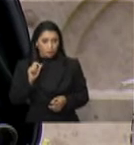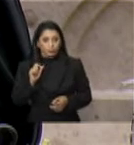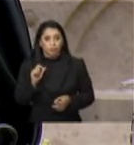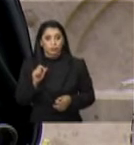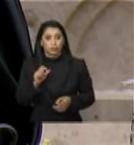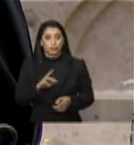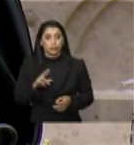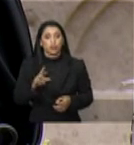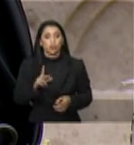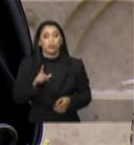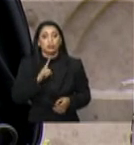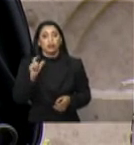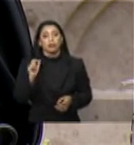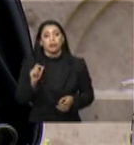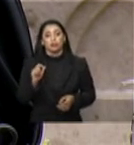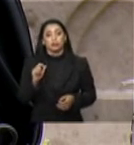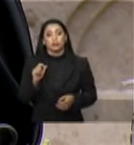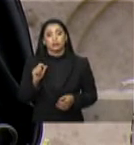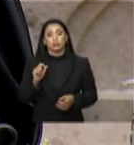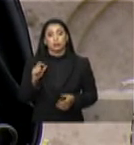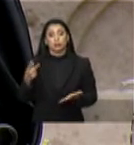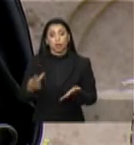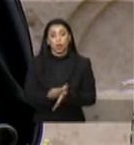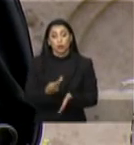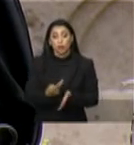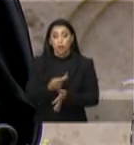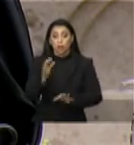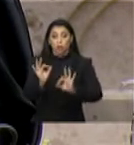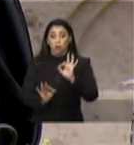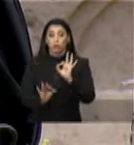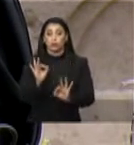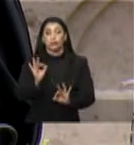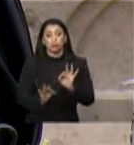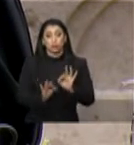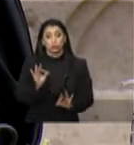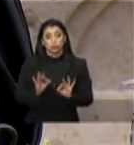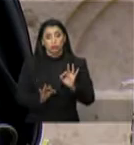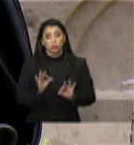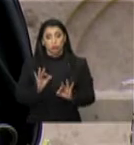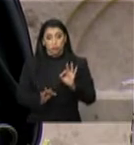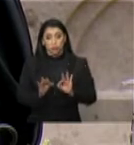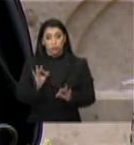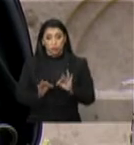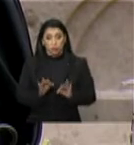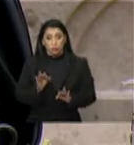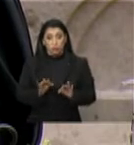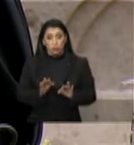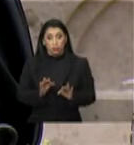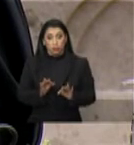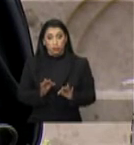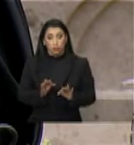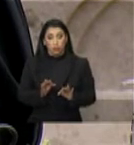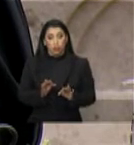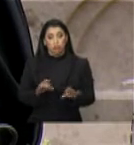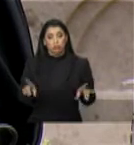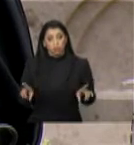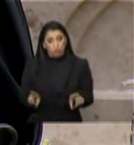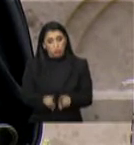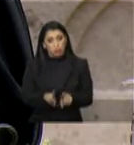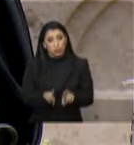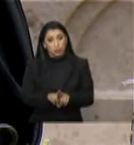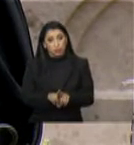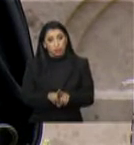inexistência de O equívoco eventual julgamento das existentes fato inexistente que vice-versa